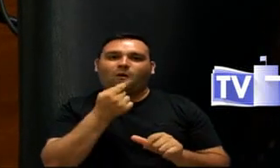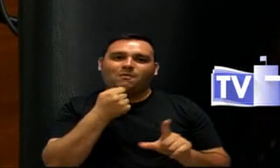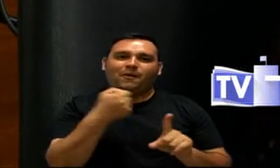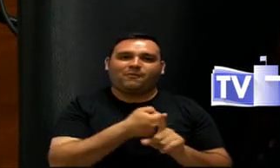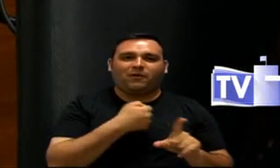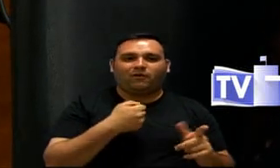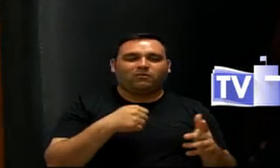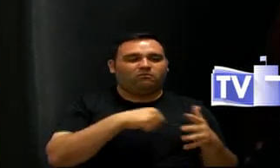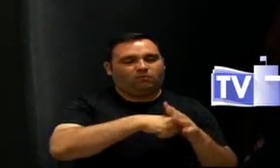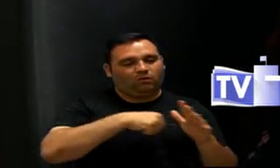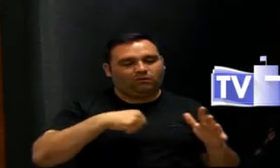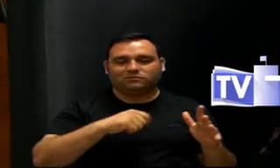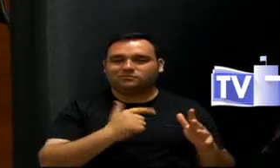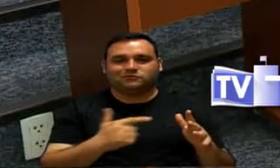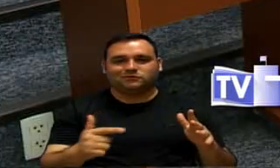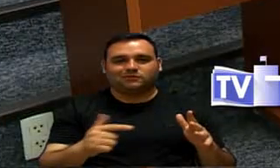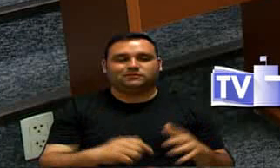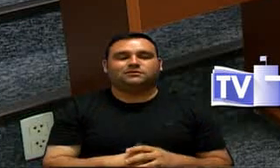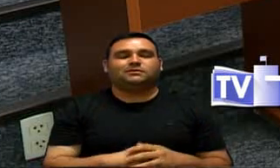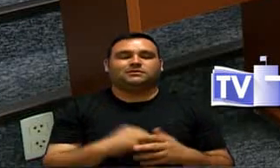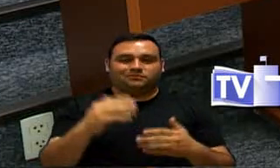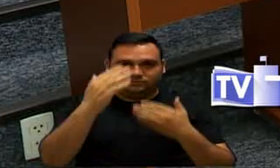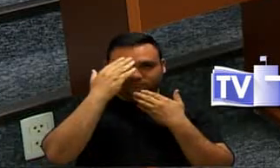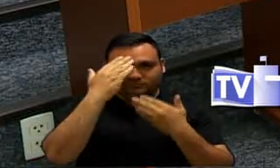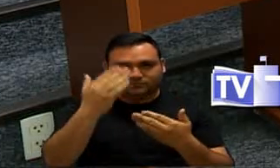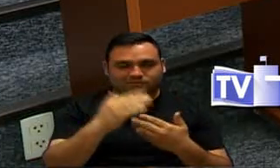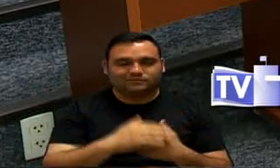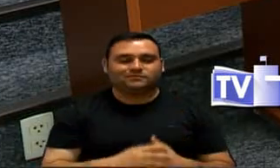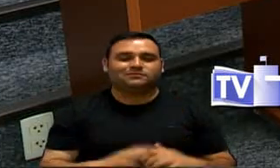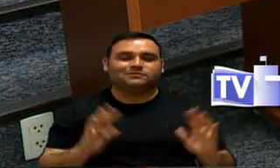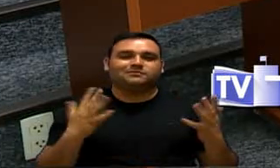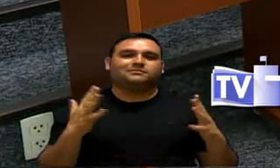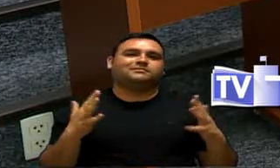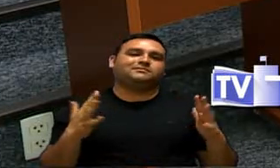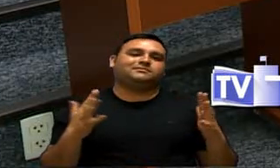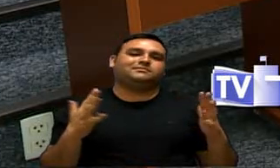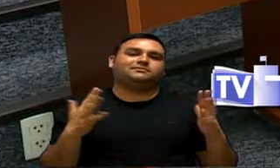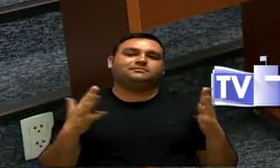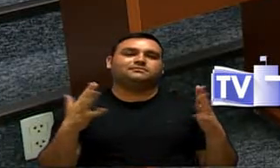Obrigada, gente, é só isso. Obrigada, eu que agradeço.